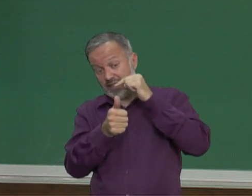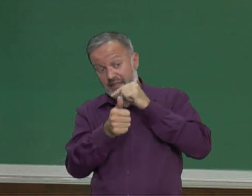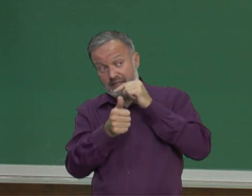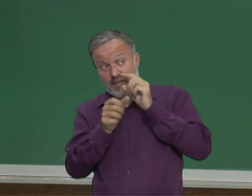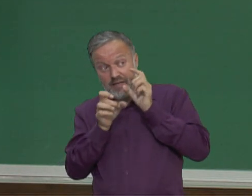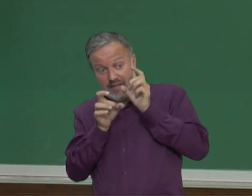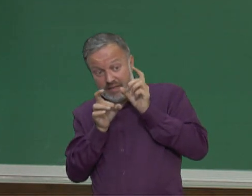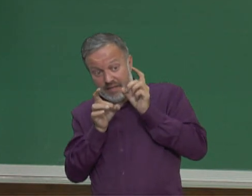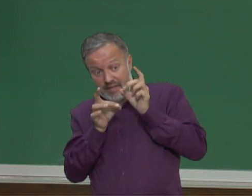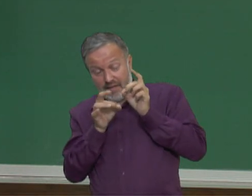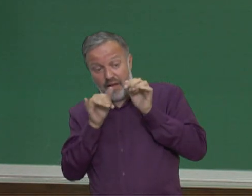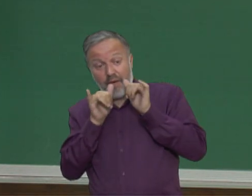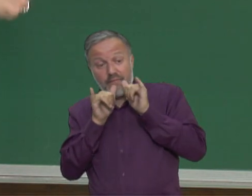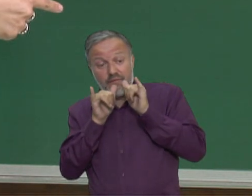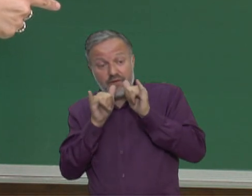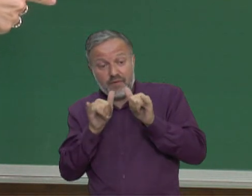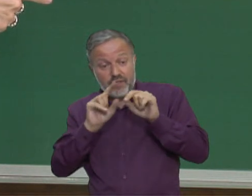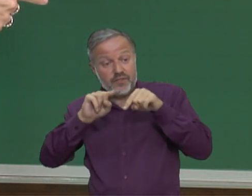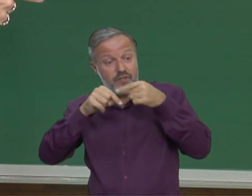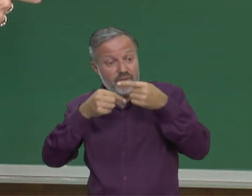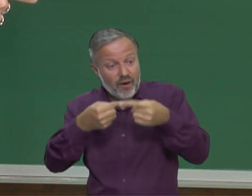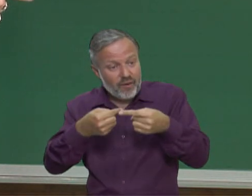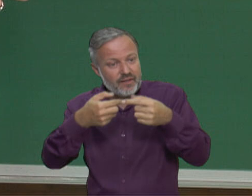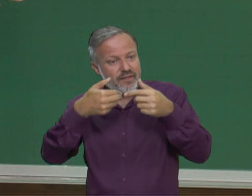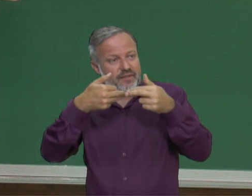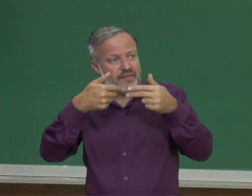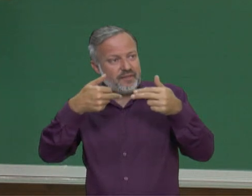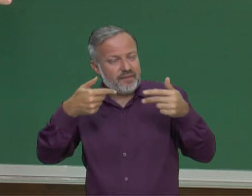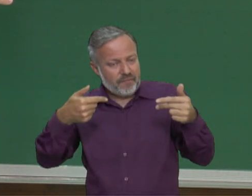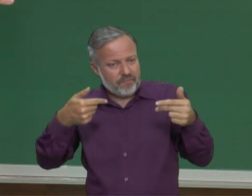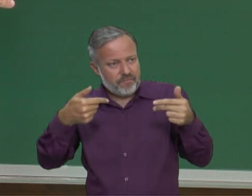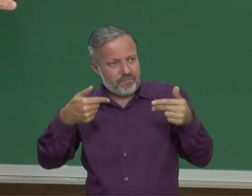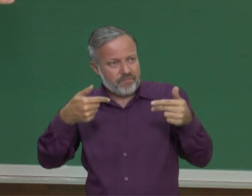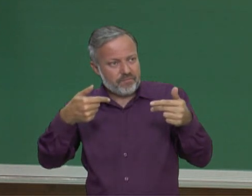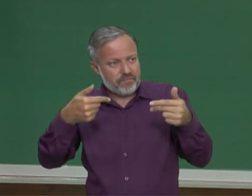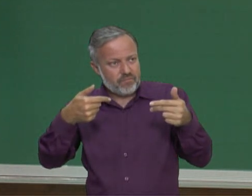vendendo a informação de um outro produto dentro